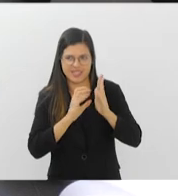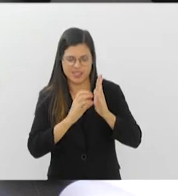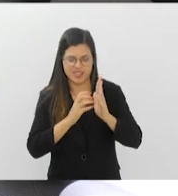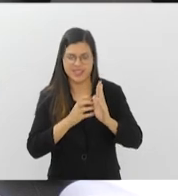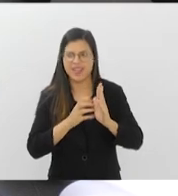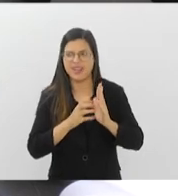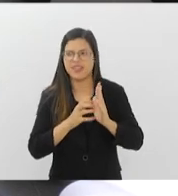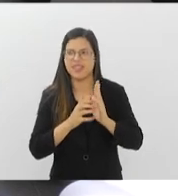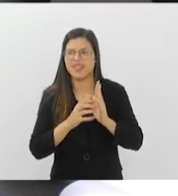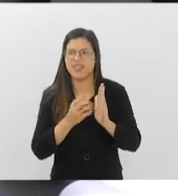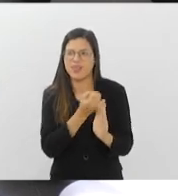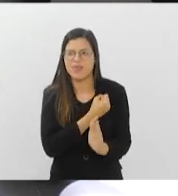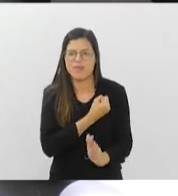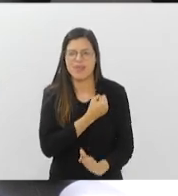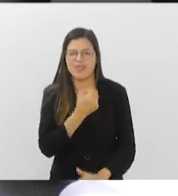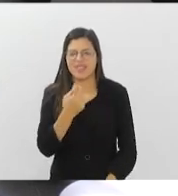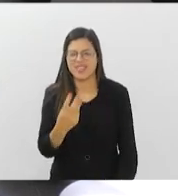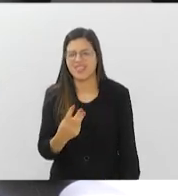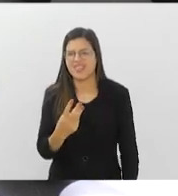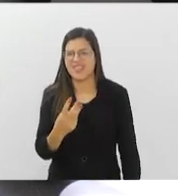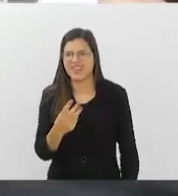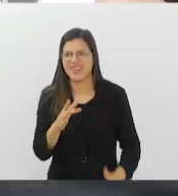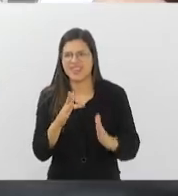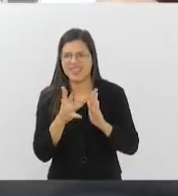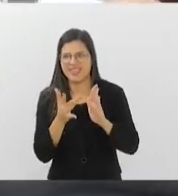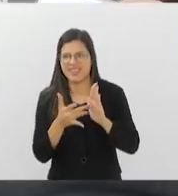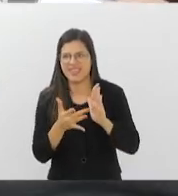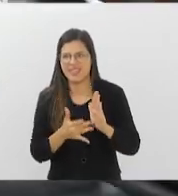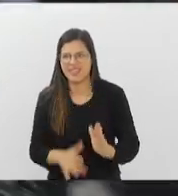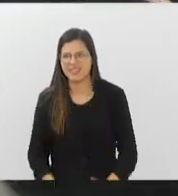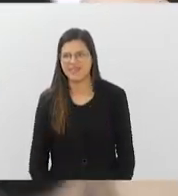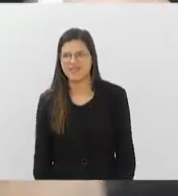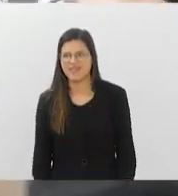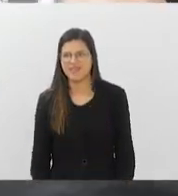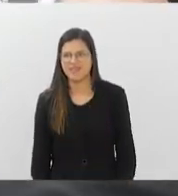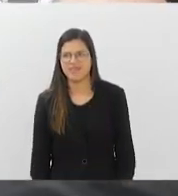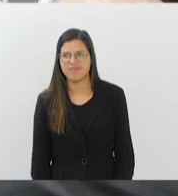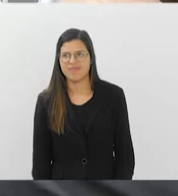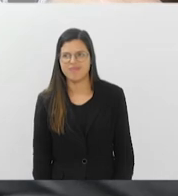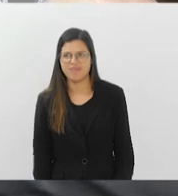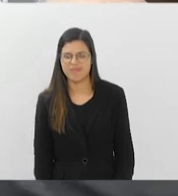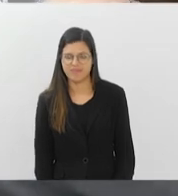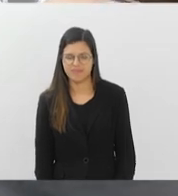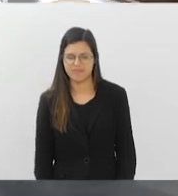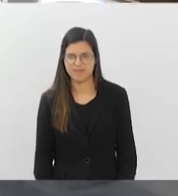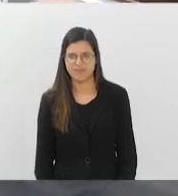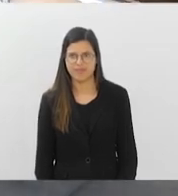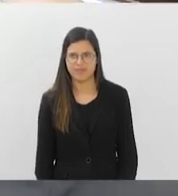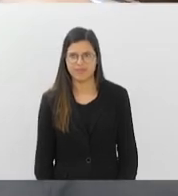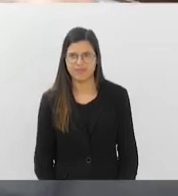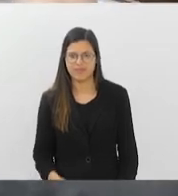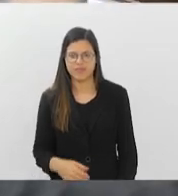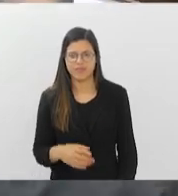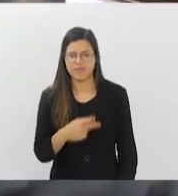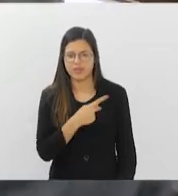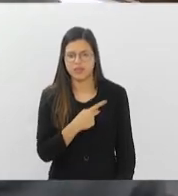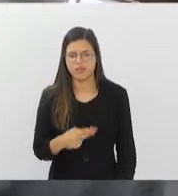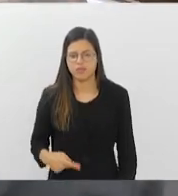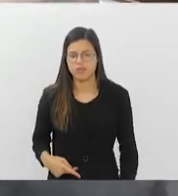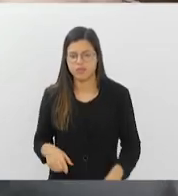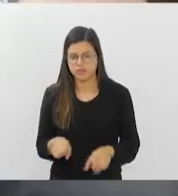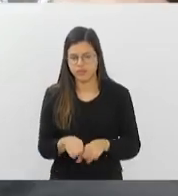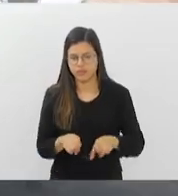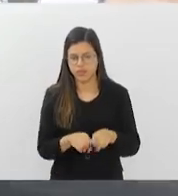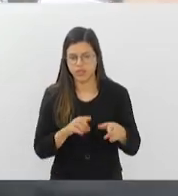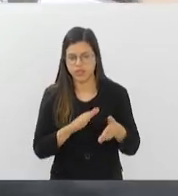3 da pauta. Por isso que eu ia pedir para realmente retirar. Presidente, também gostaria de pedir a retirada de pauta do item 12, por